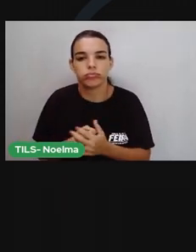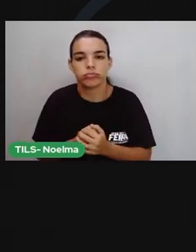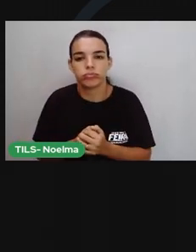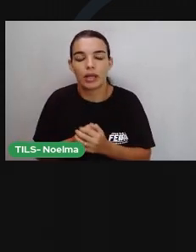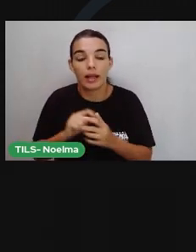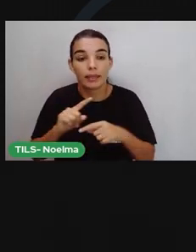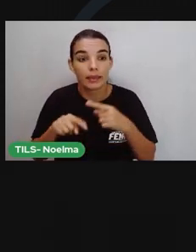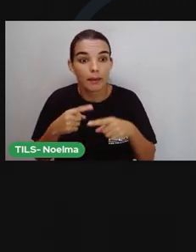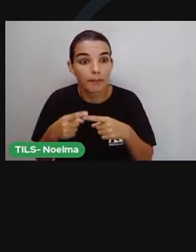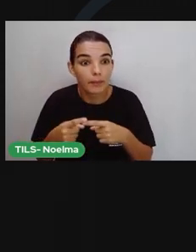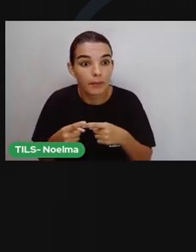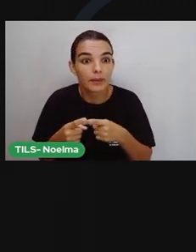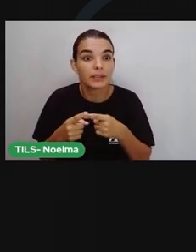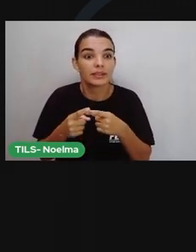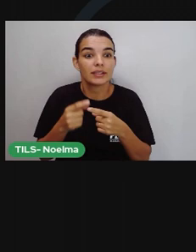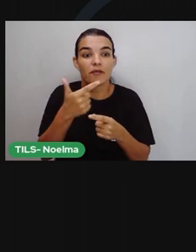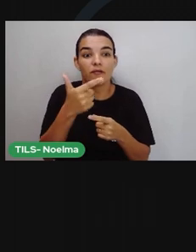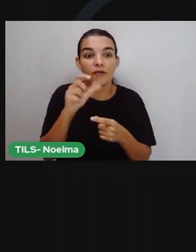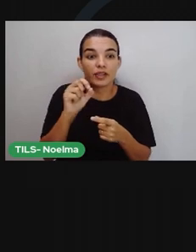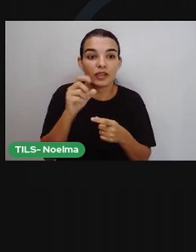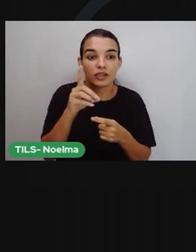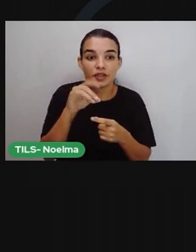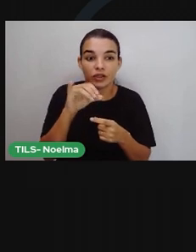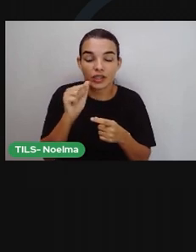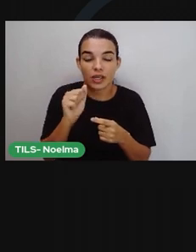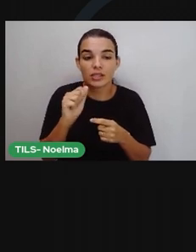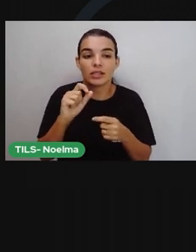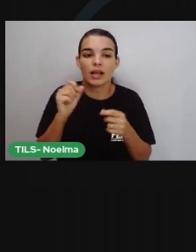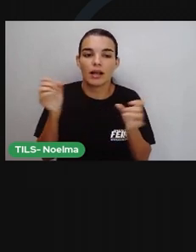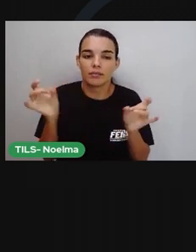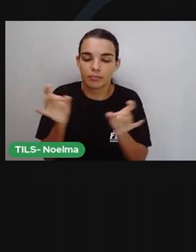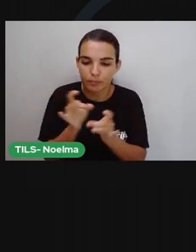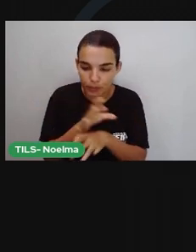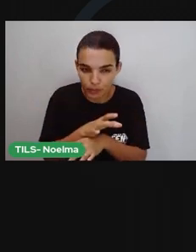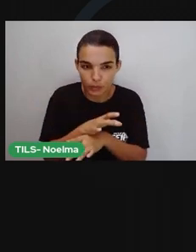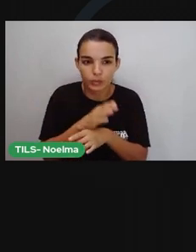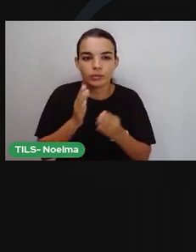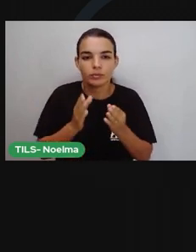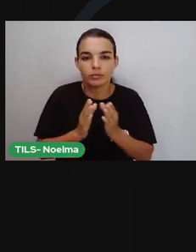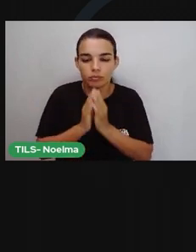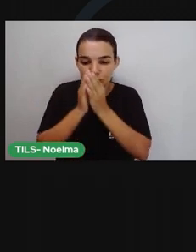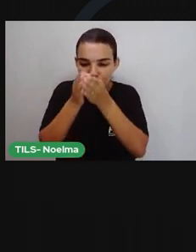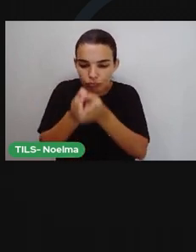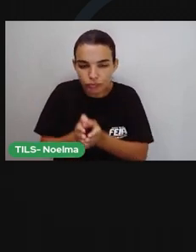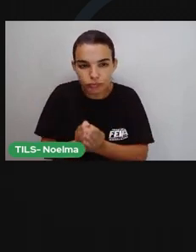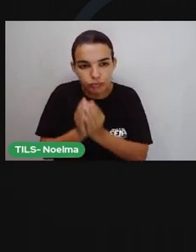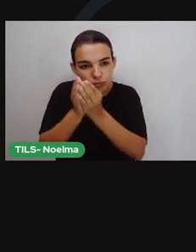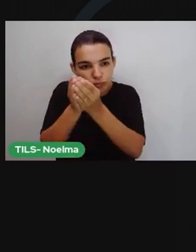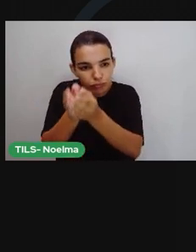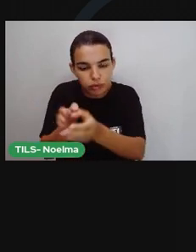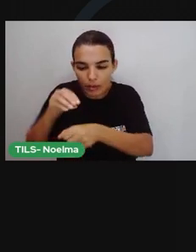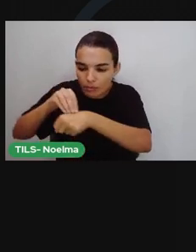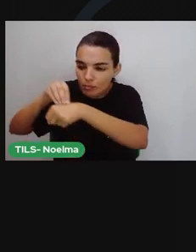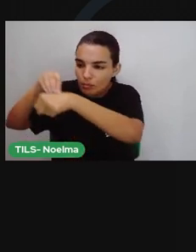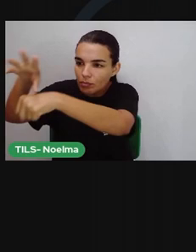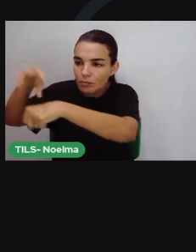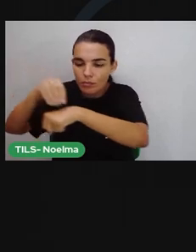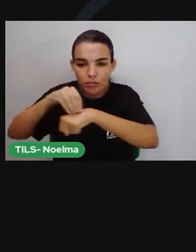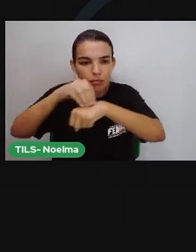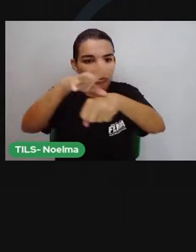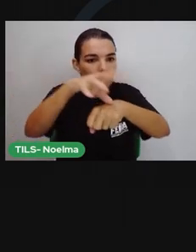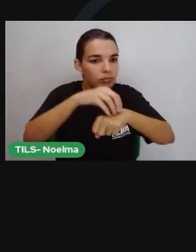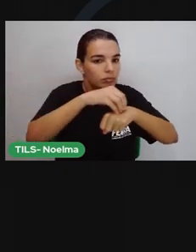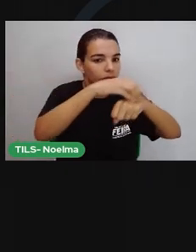por até 20 dias, o açúcar era pesado, empacotado e levado aos portos, onde era embarcado em navios com